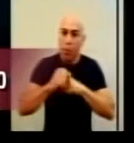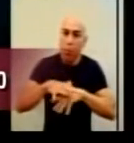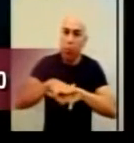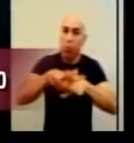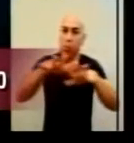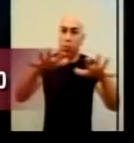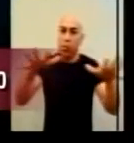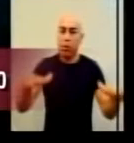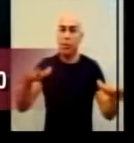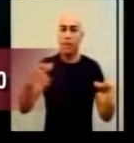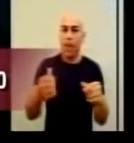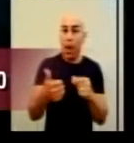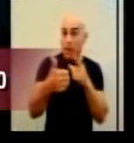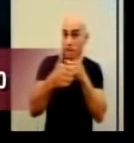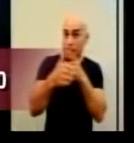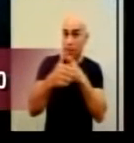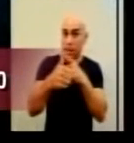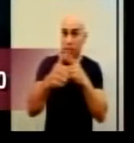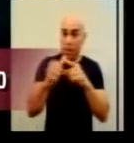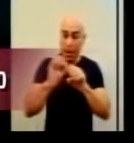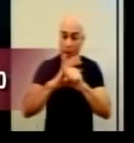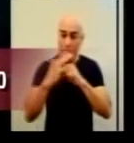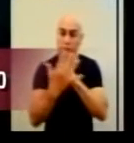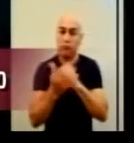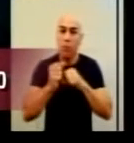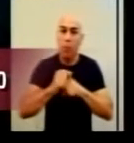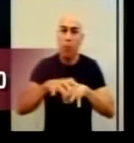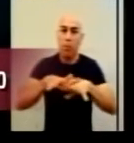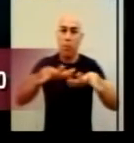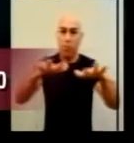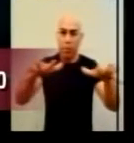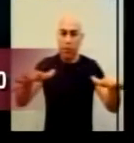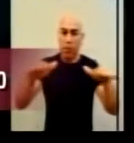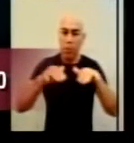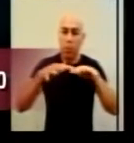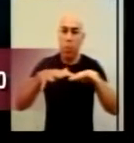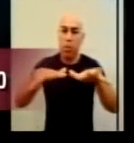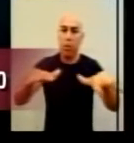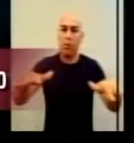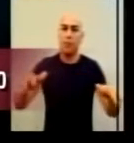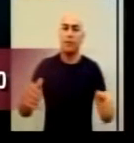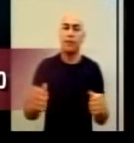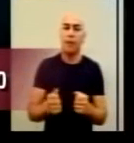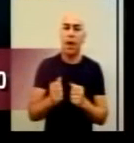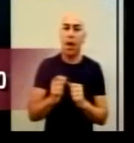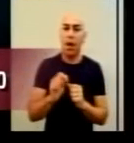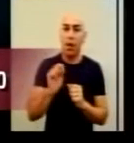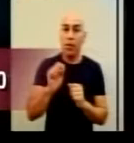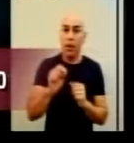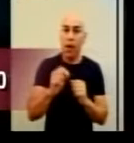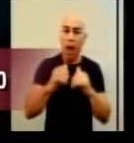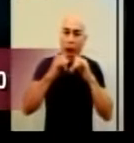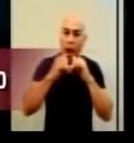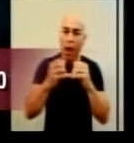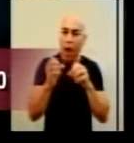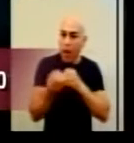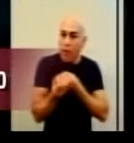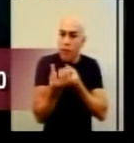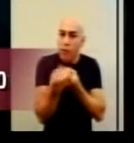tivemos, foi uma das primeiras epidemias, situações epidemiológicas, em que a informação em tempo